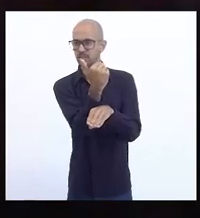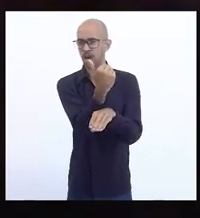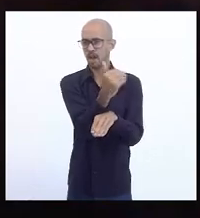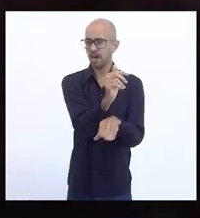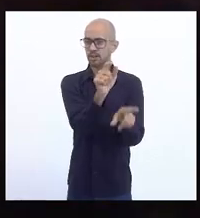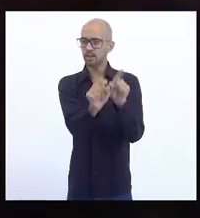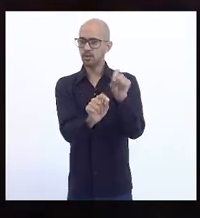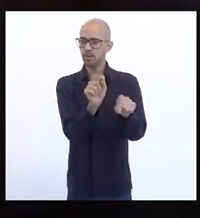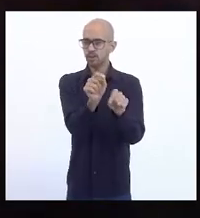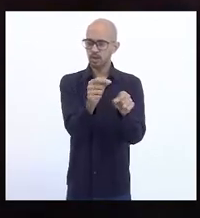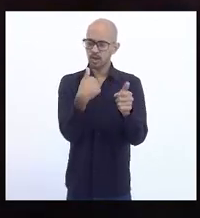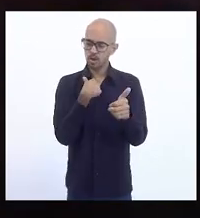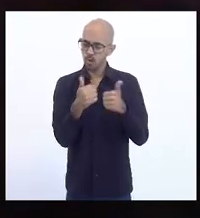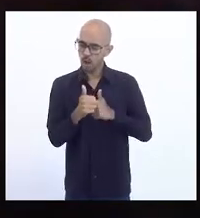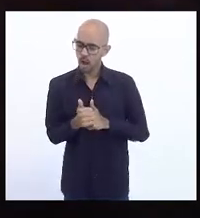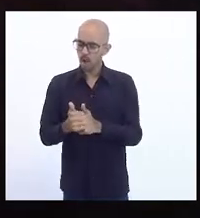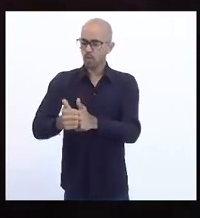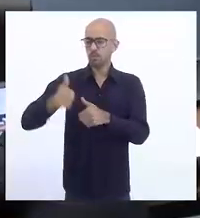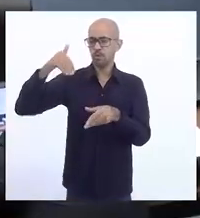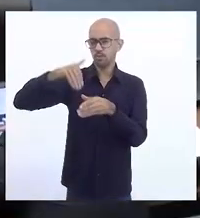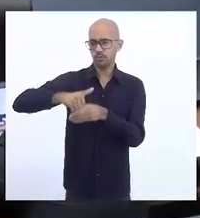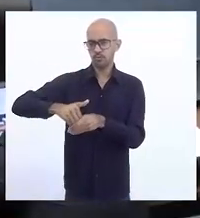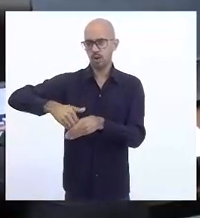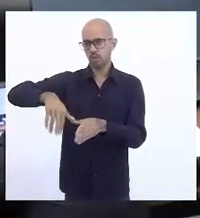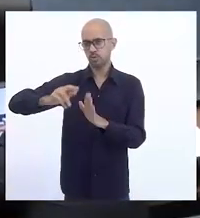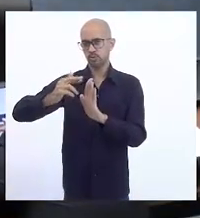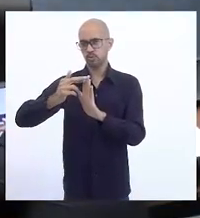voto acompanha o voto do relator.